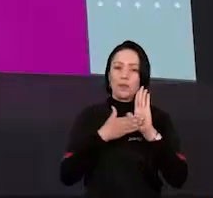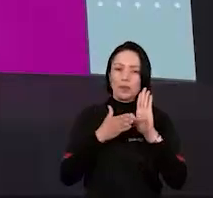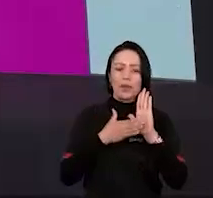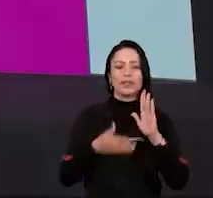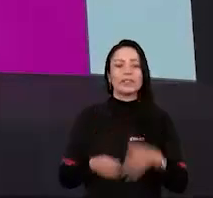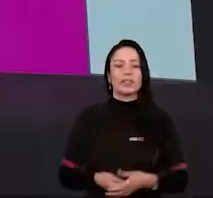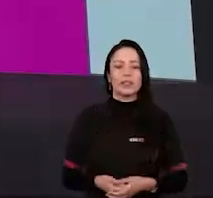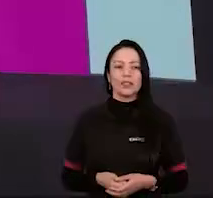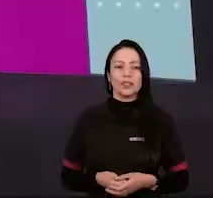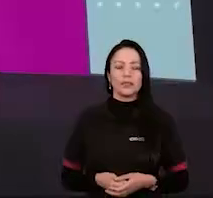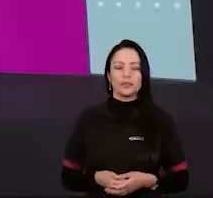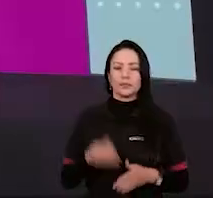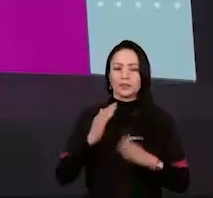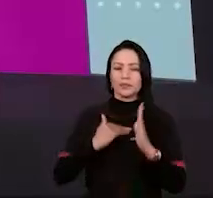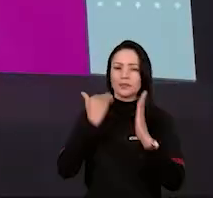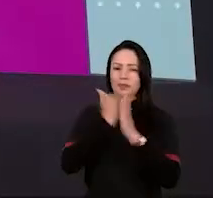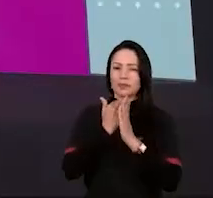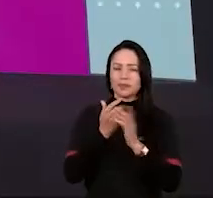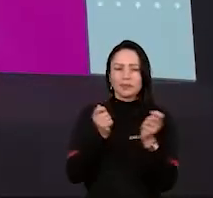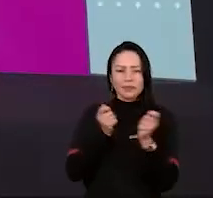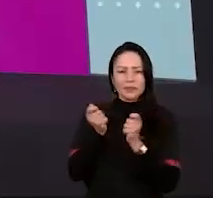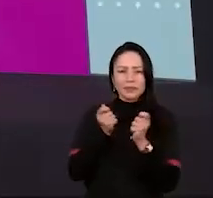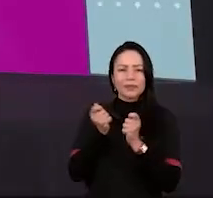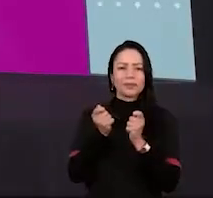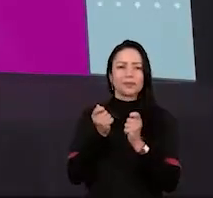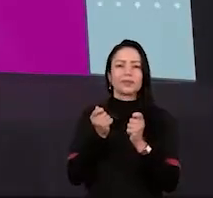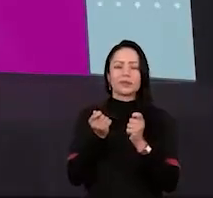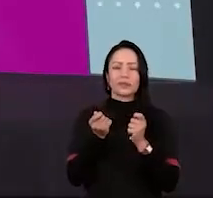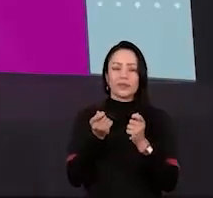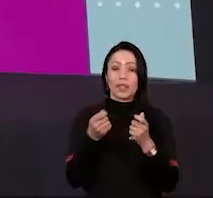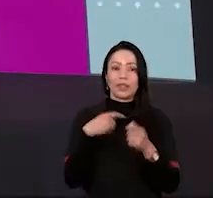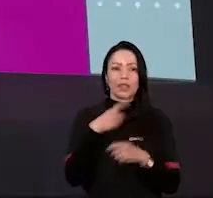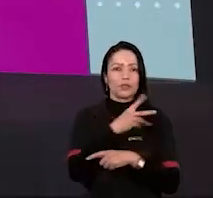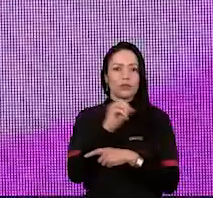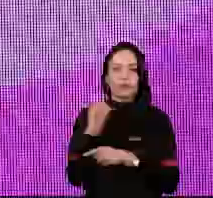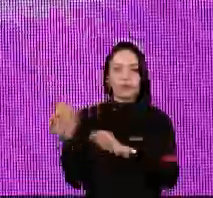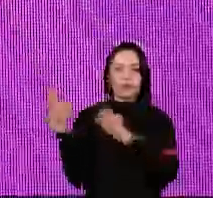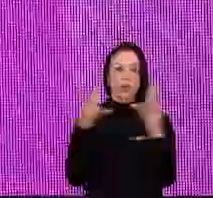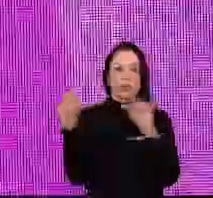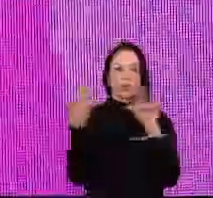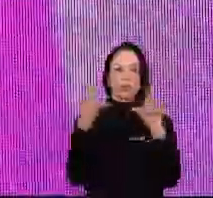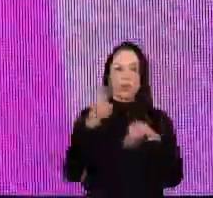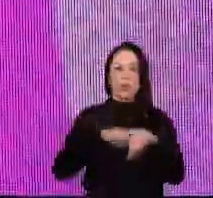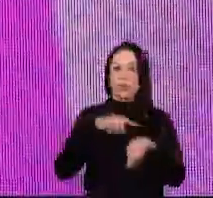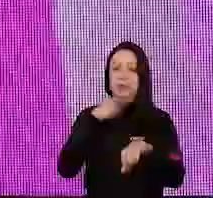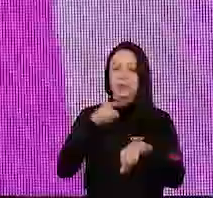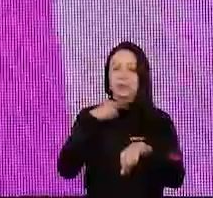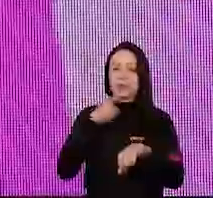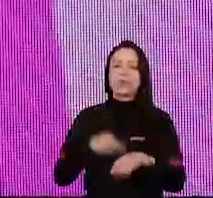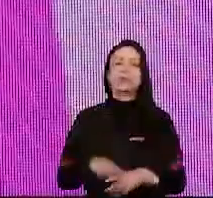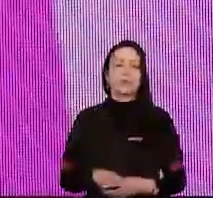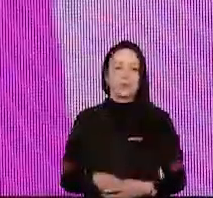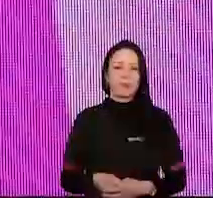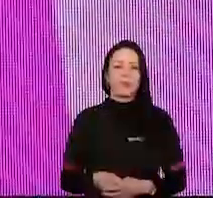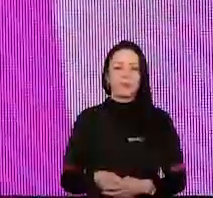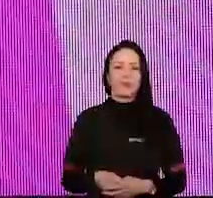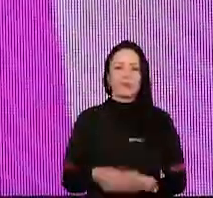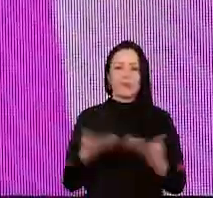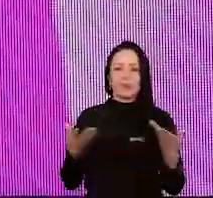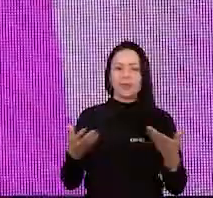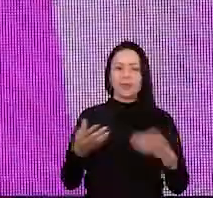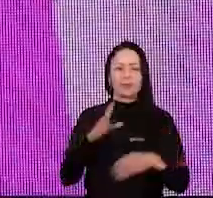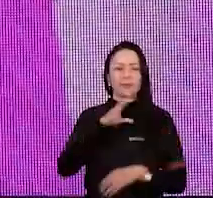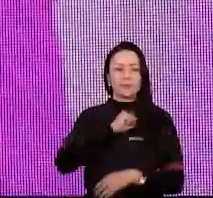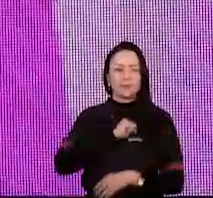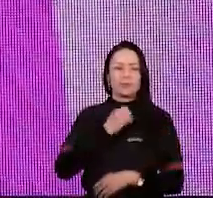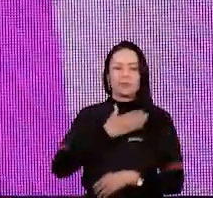né? A gente foi cada vez mais enxugando a apresentação, ela partiu de mais de 200 slides, a gente viu que não ia dar tempo, mas é o que a Cris falou, é uma